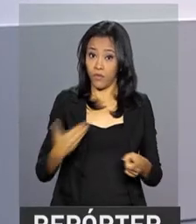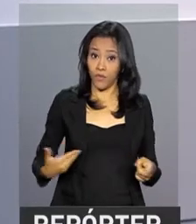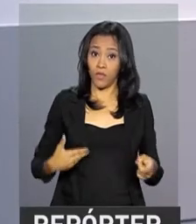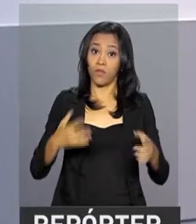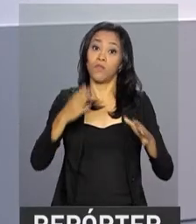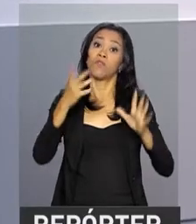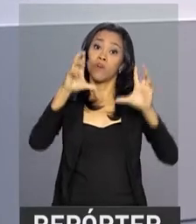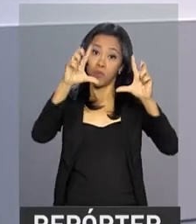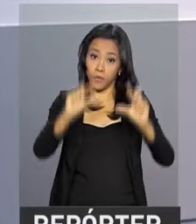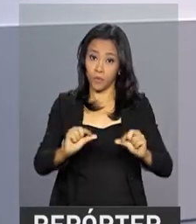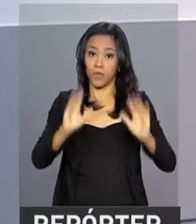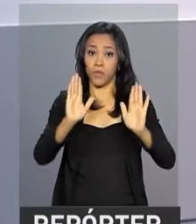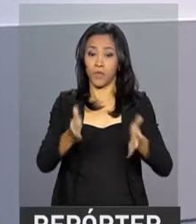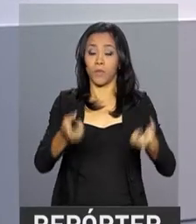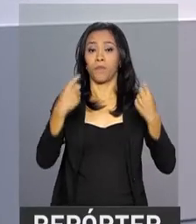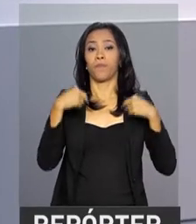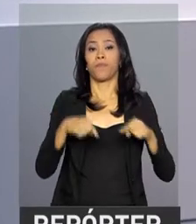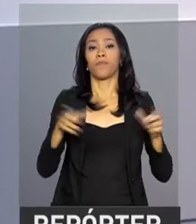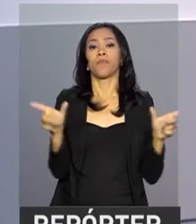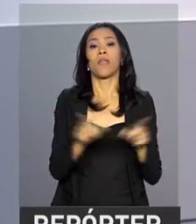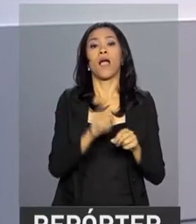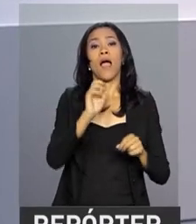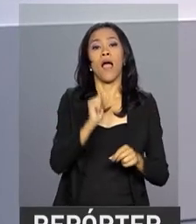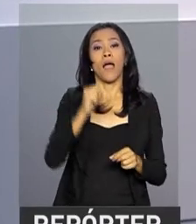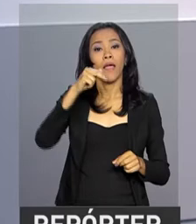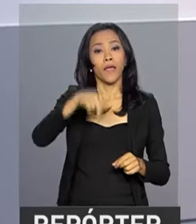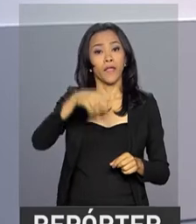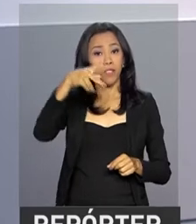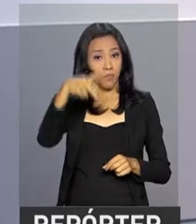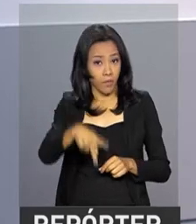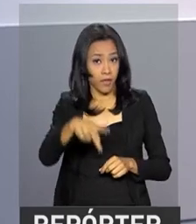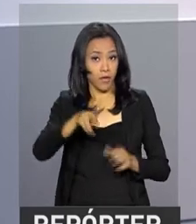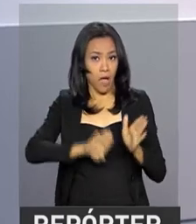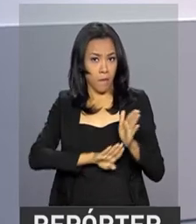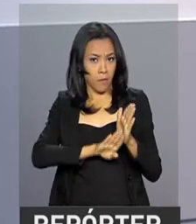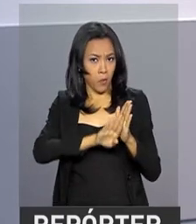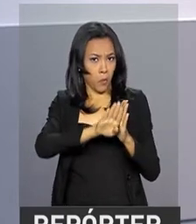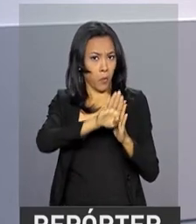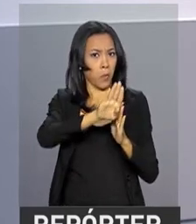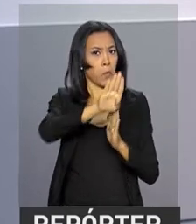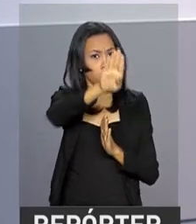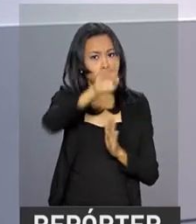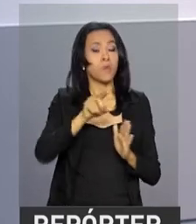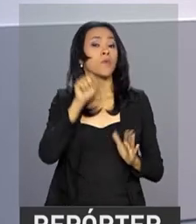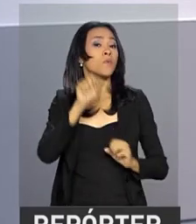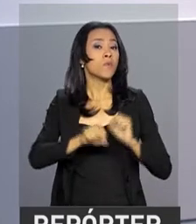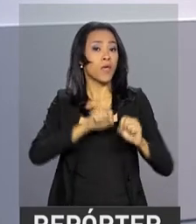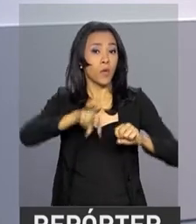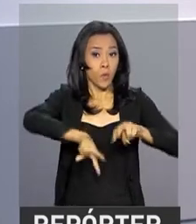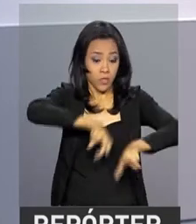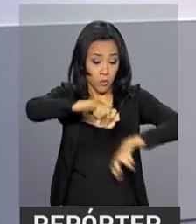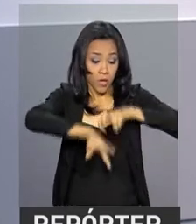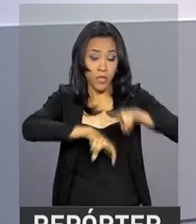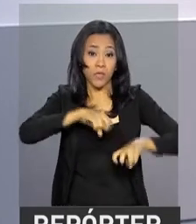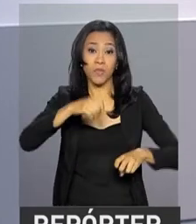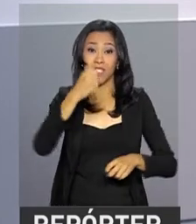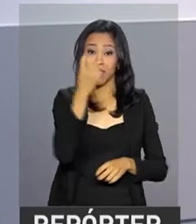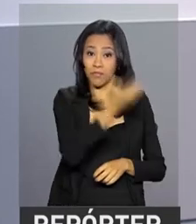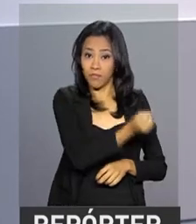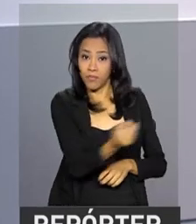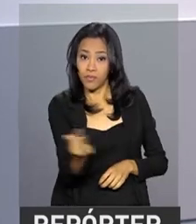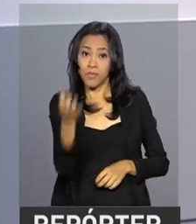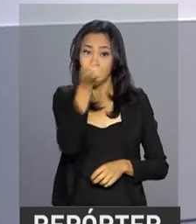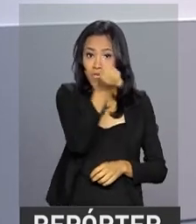agência nacional do petróleo cnp revisou para cima as projeções de arrecadação com a exploração dos seis blocos do pré-sal